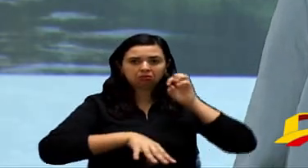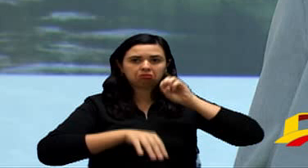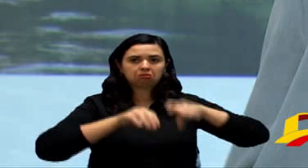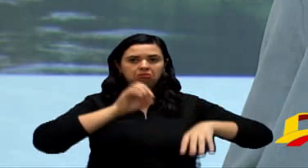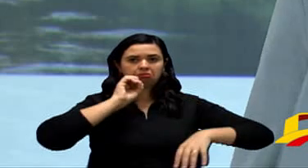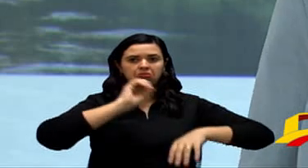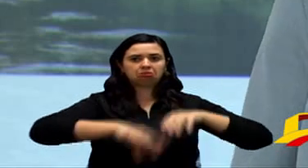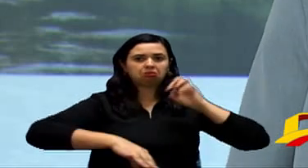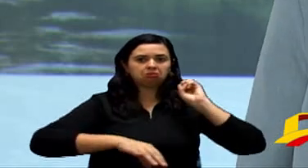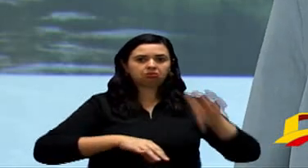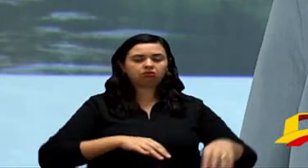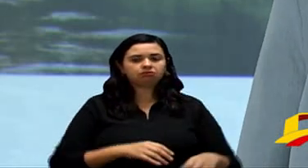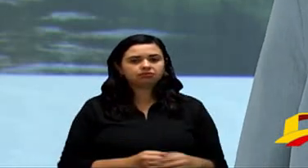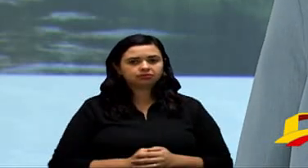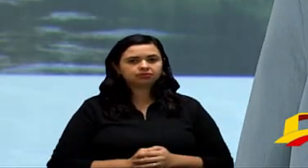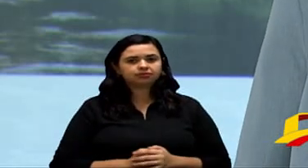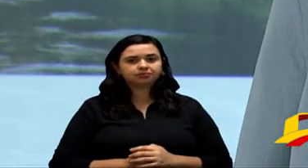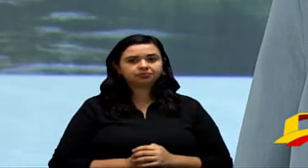ataca